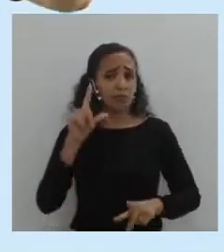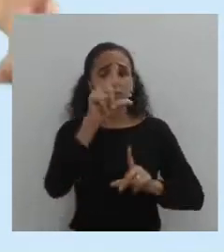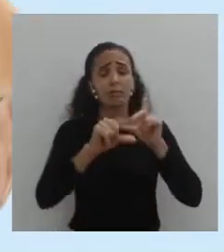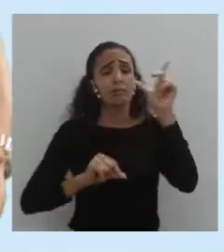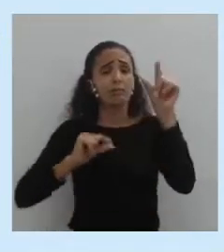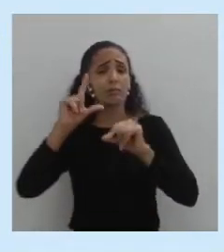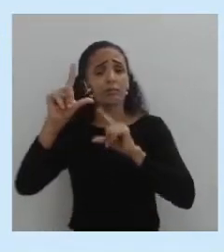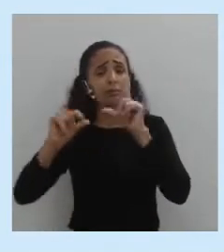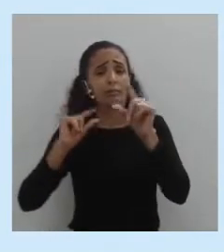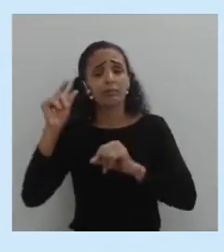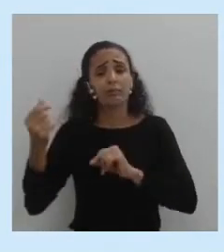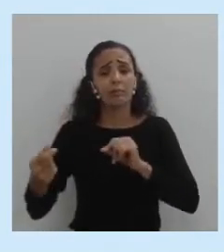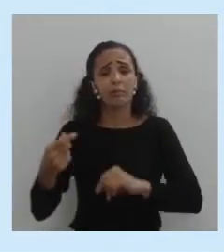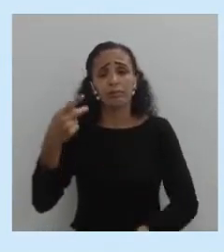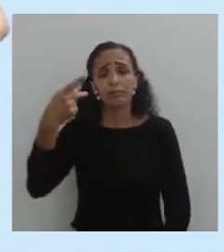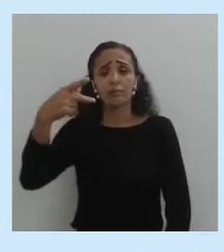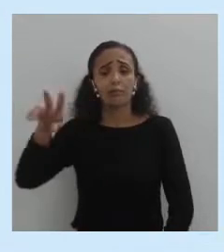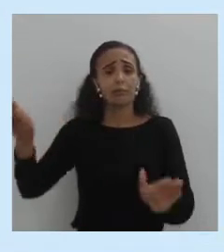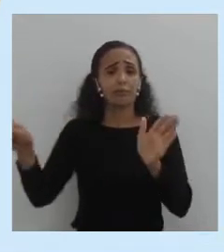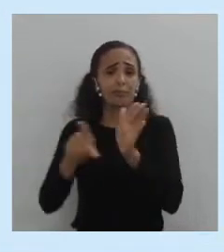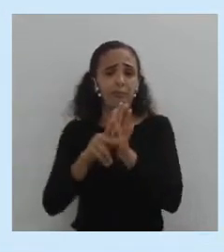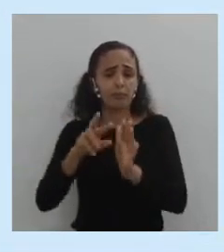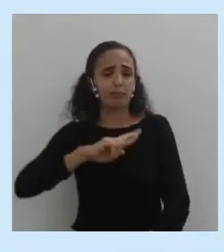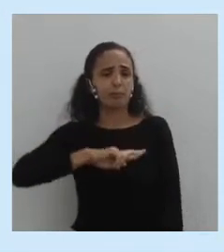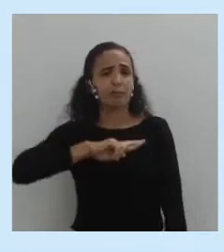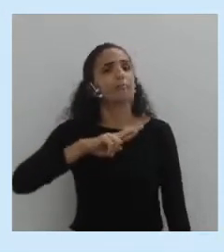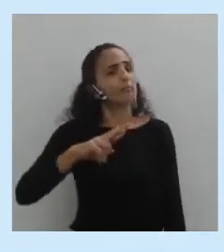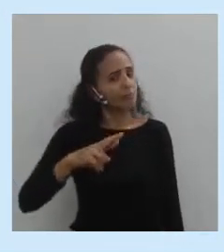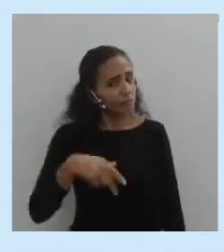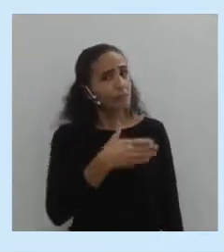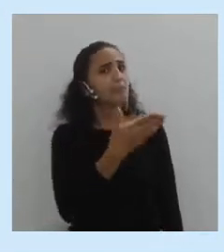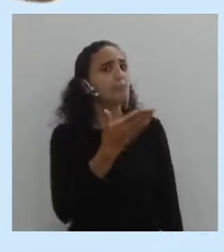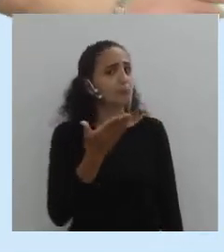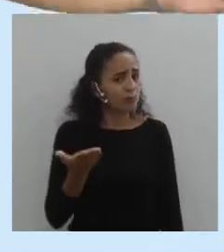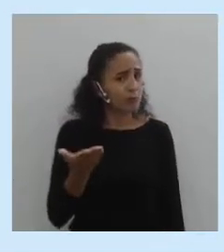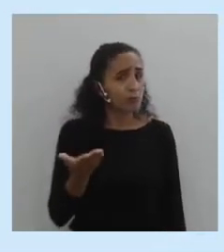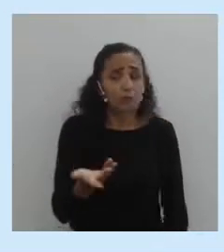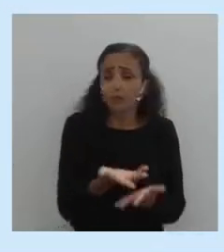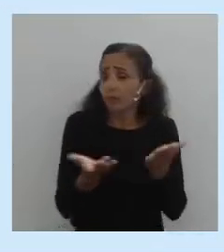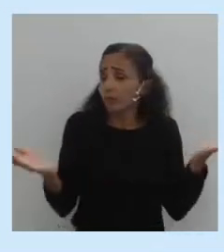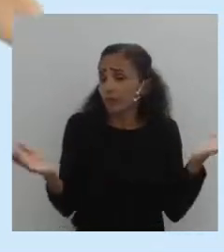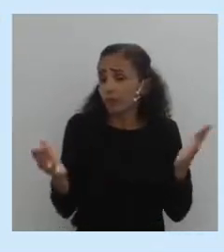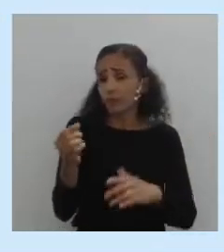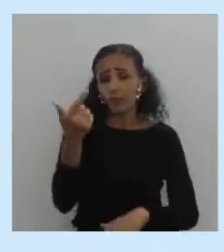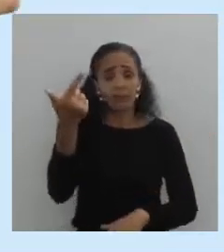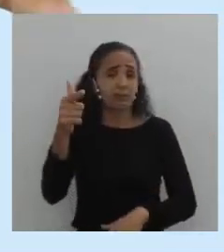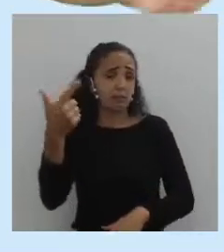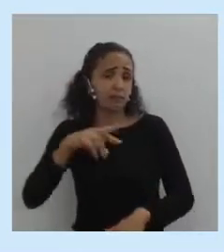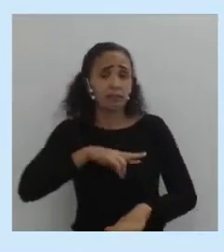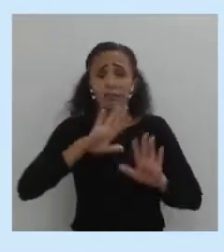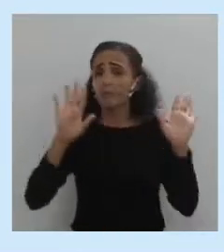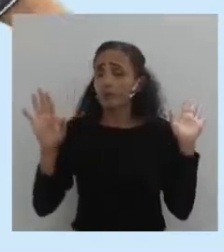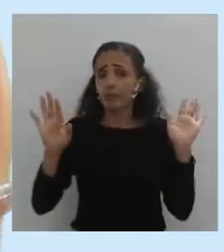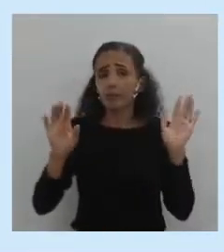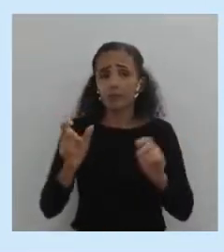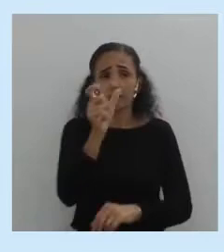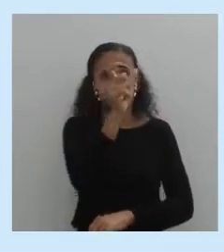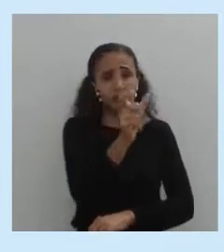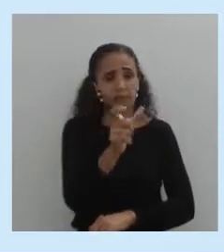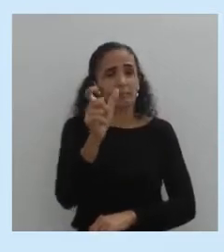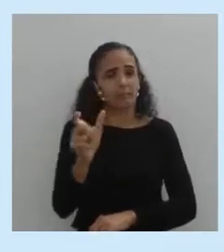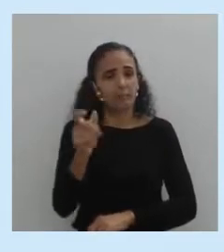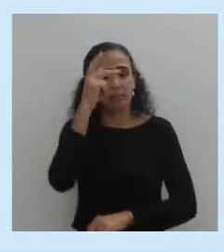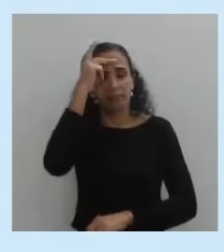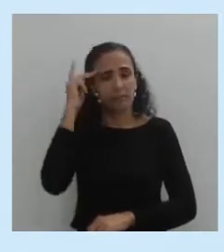de escolher sua religião, mudar de religião, ou não ter religião, não ter tradição religiosa.